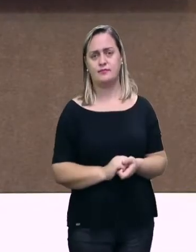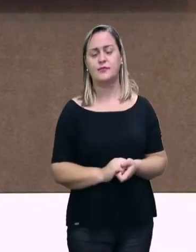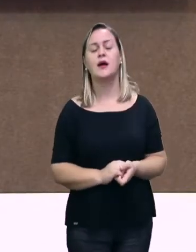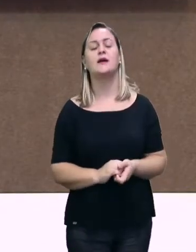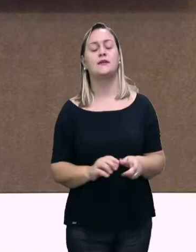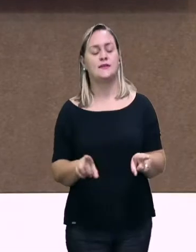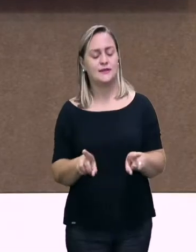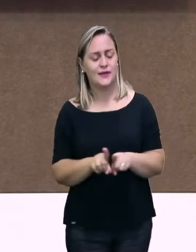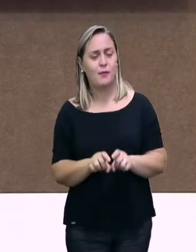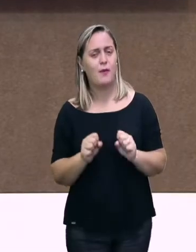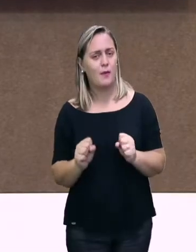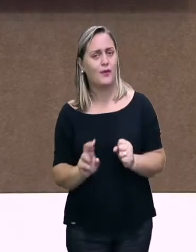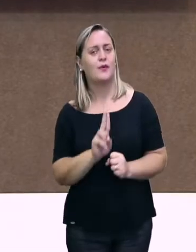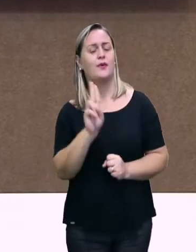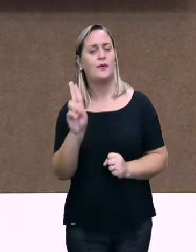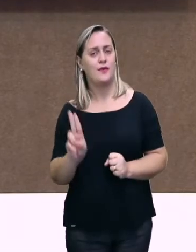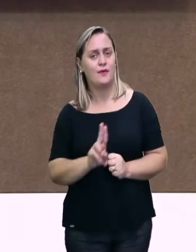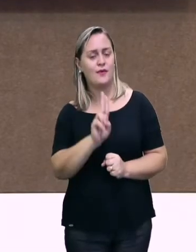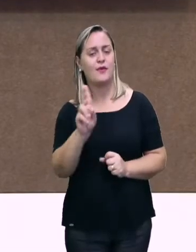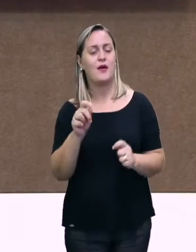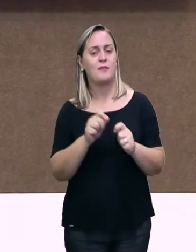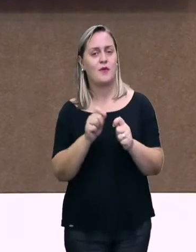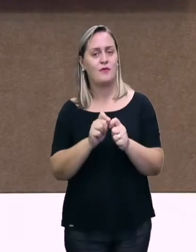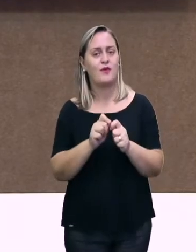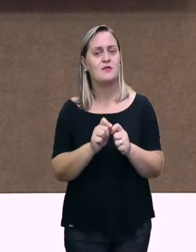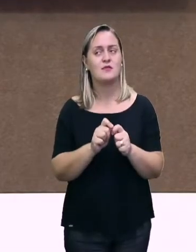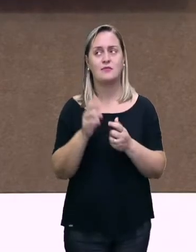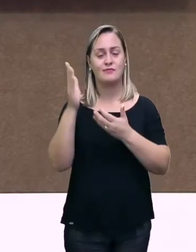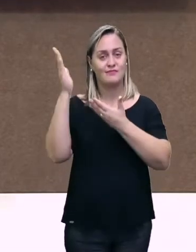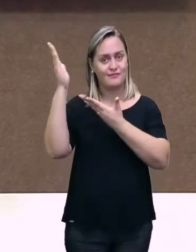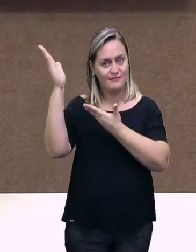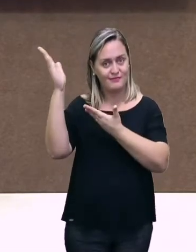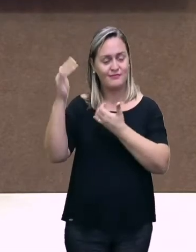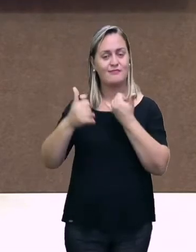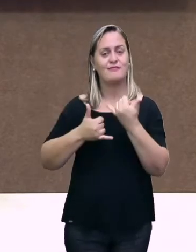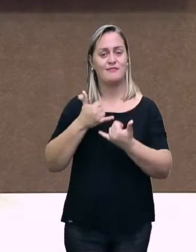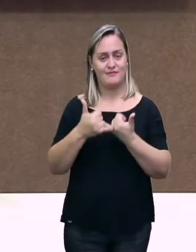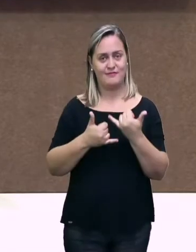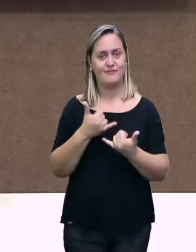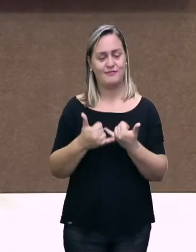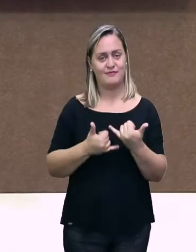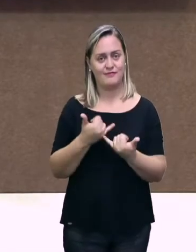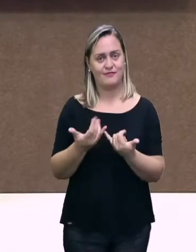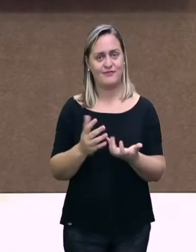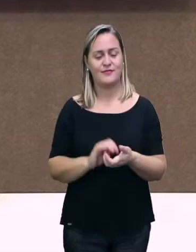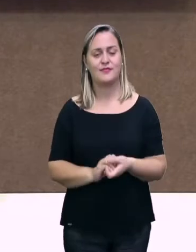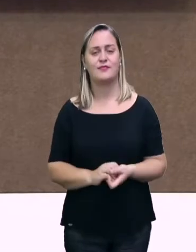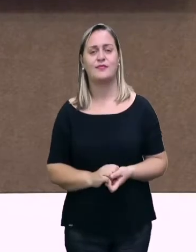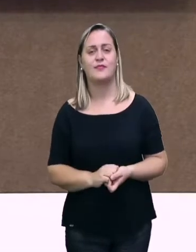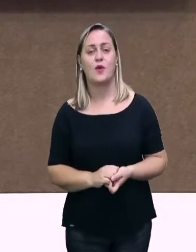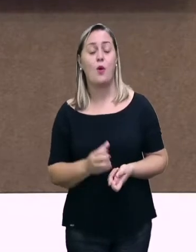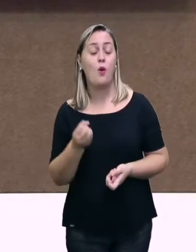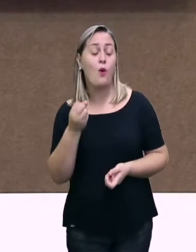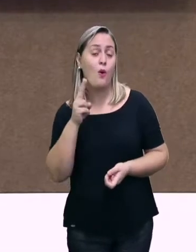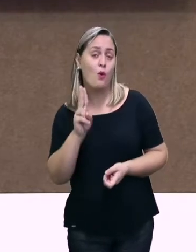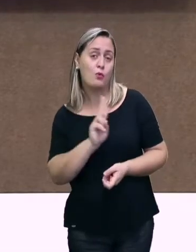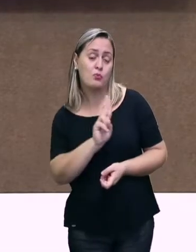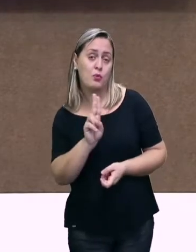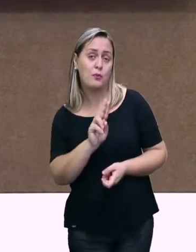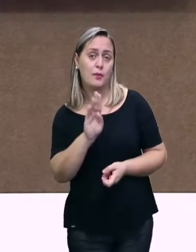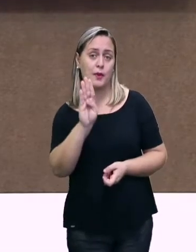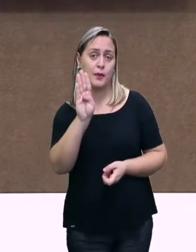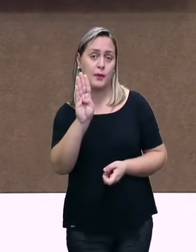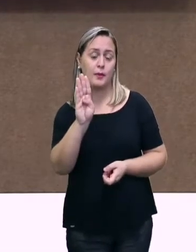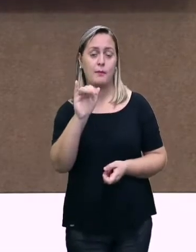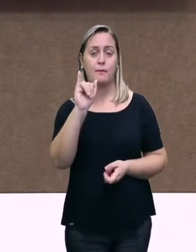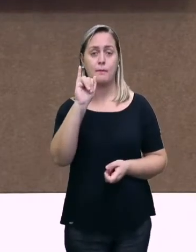utilizar para fazer o jogo das 5 Marias. Conhecido também, gente, como belisca.